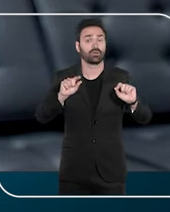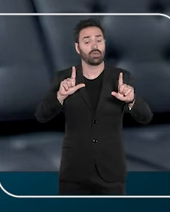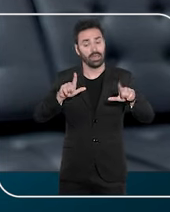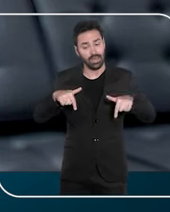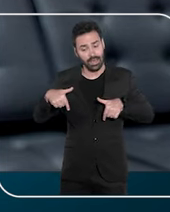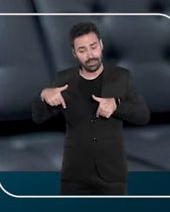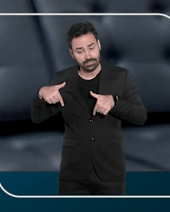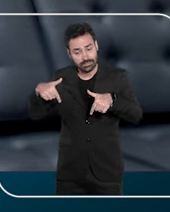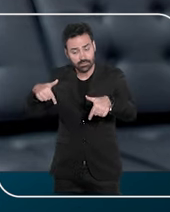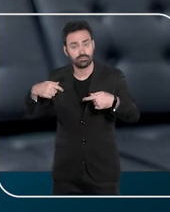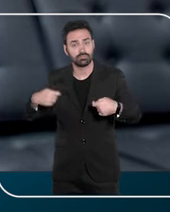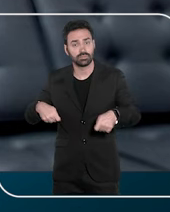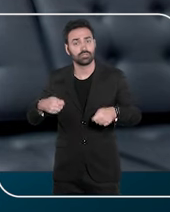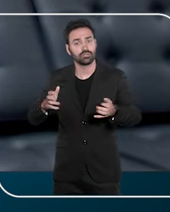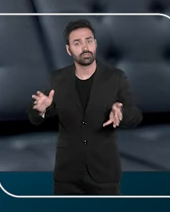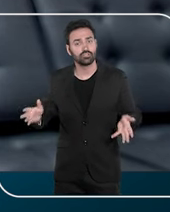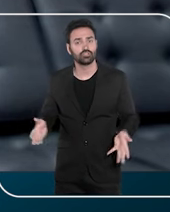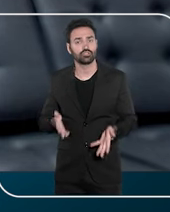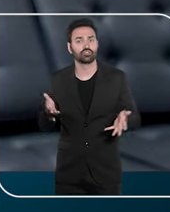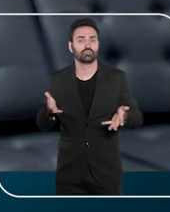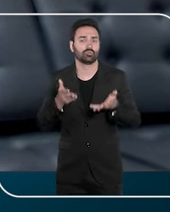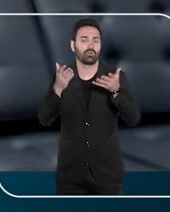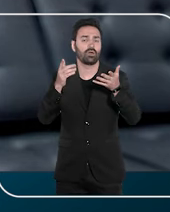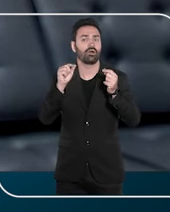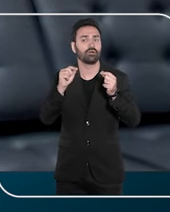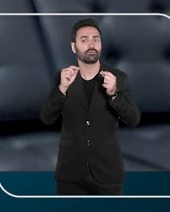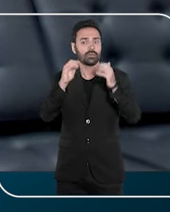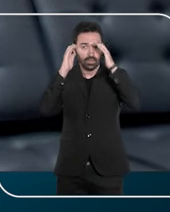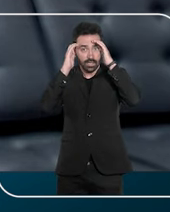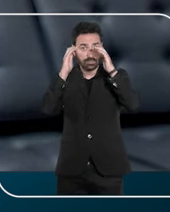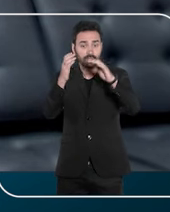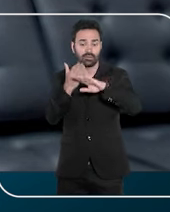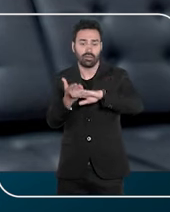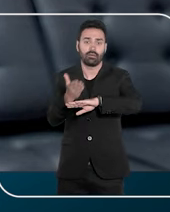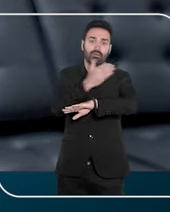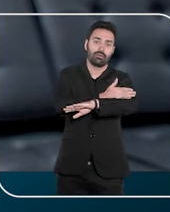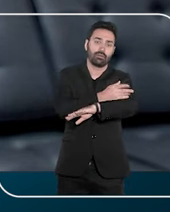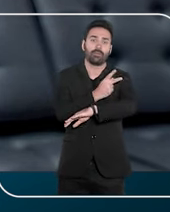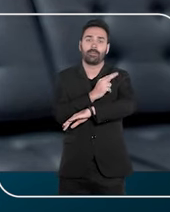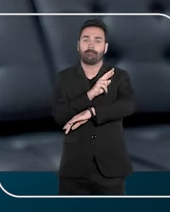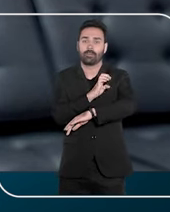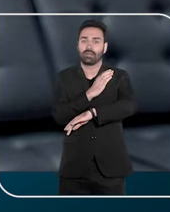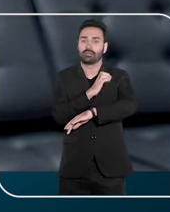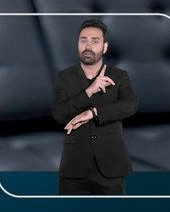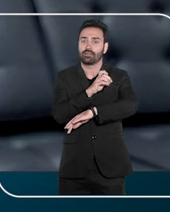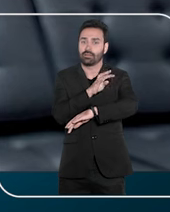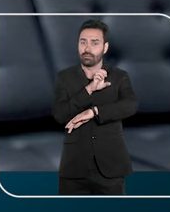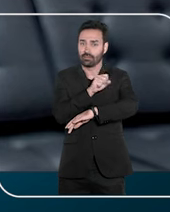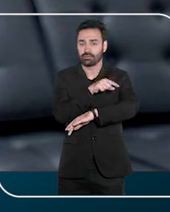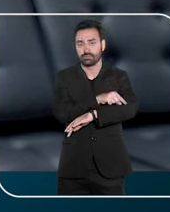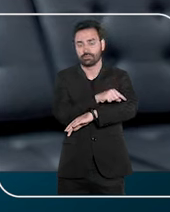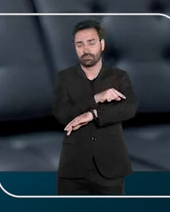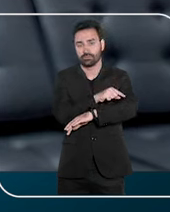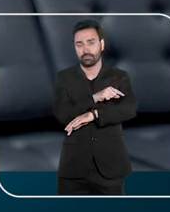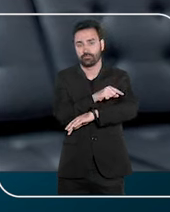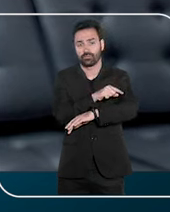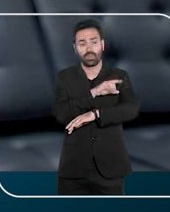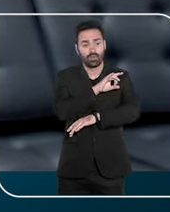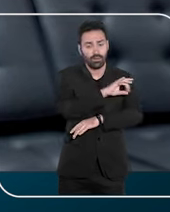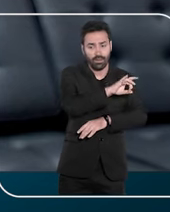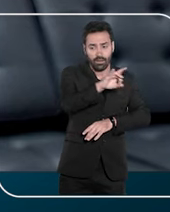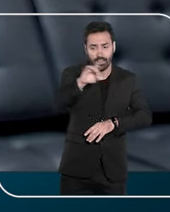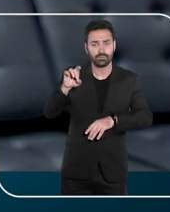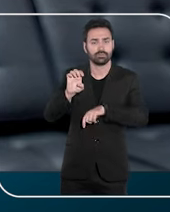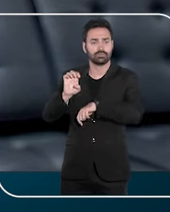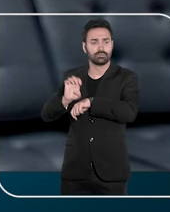estimular a observância dos precedentes pelos próprios tribunais e juízes das respectivas unidades federativas, da